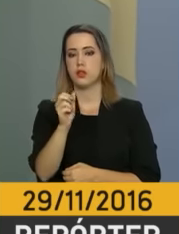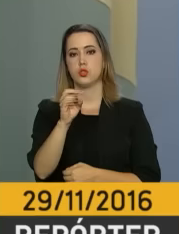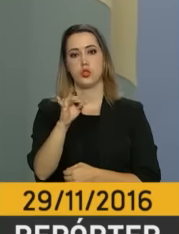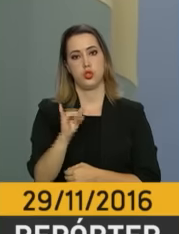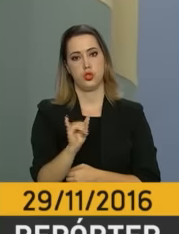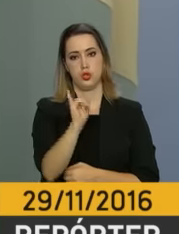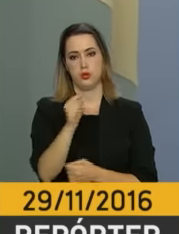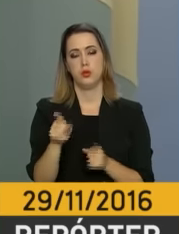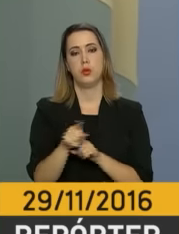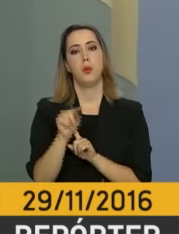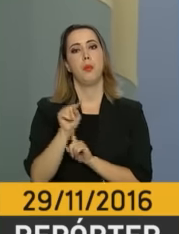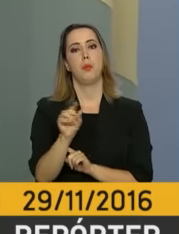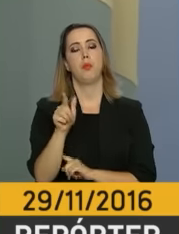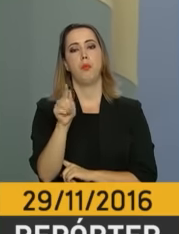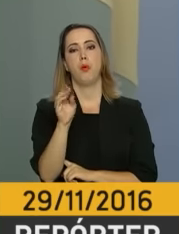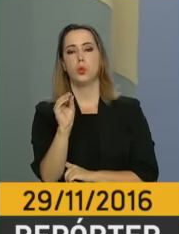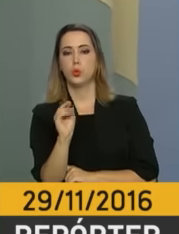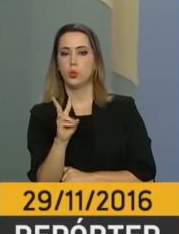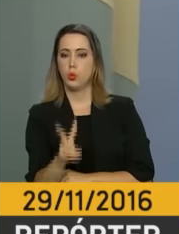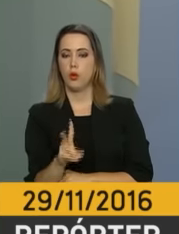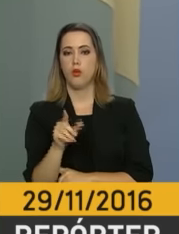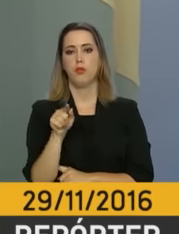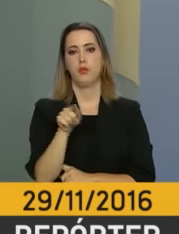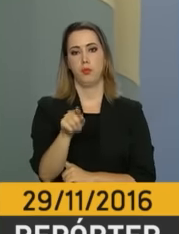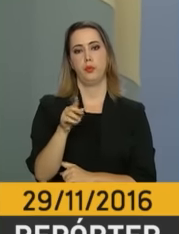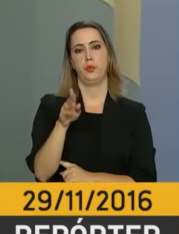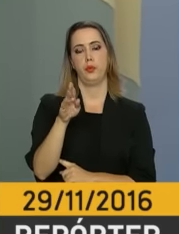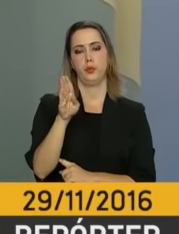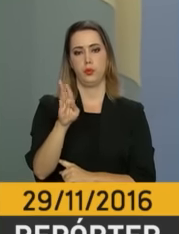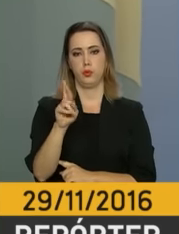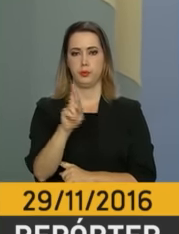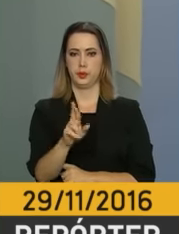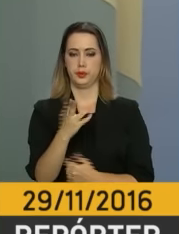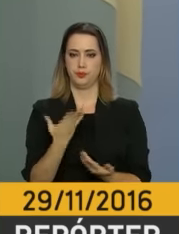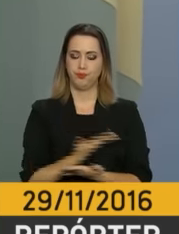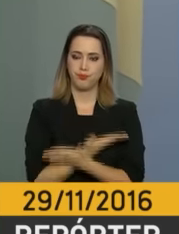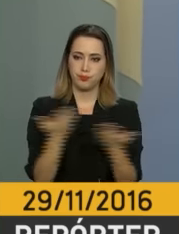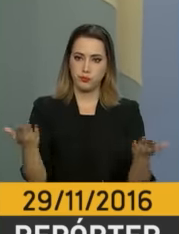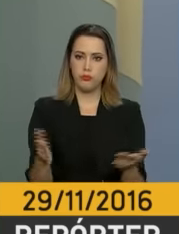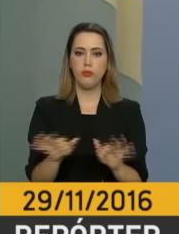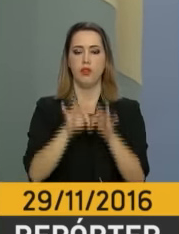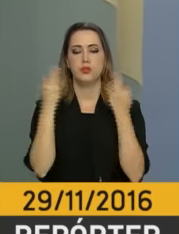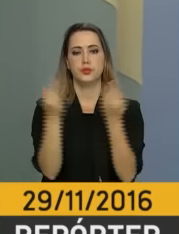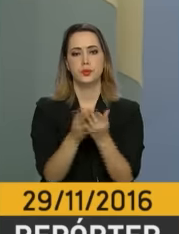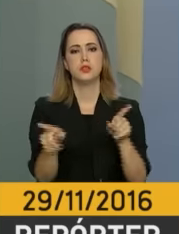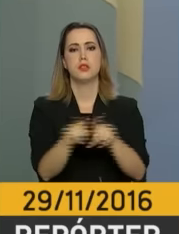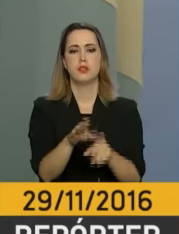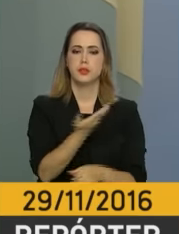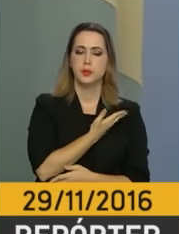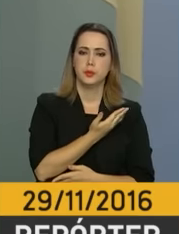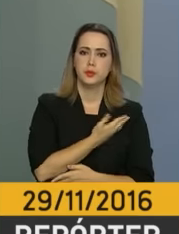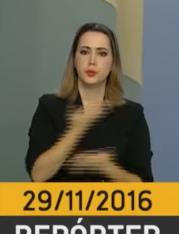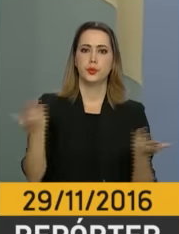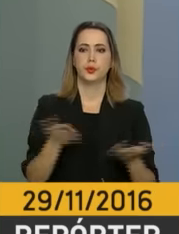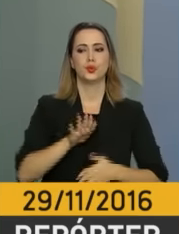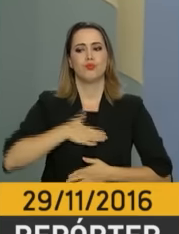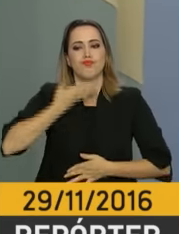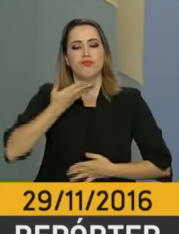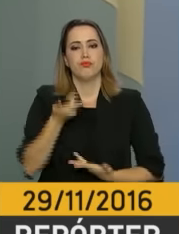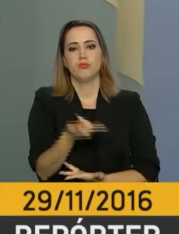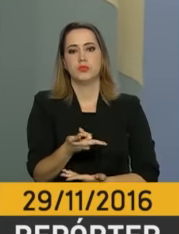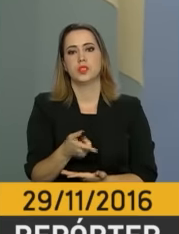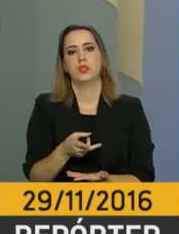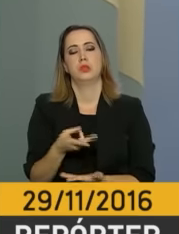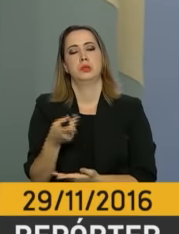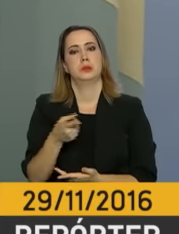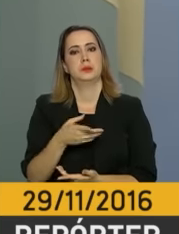dac@itamaraty.gov.br. Aos familiares e amigos, a todos os brasileiros que fomos hoje despertados pela terrível